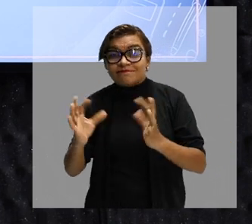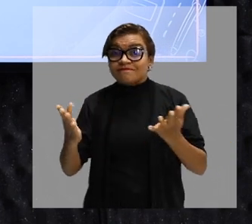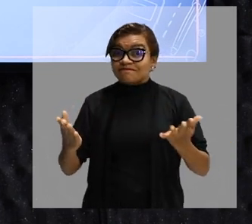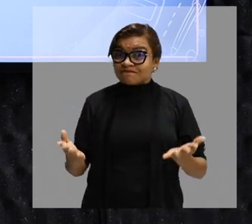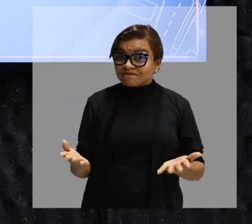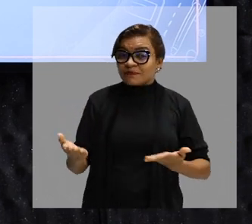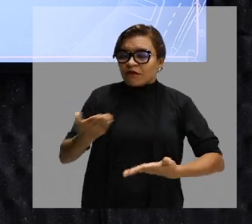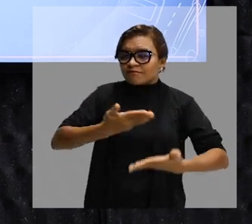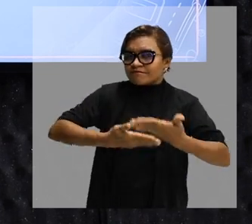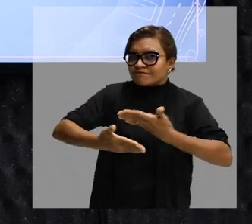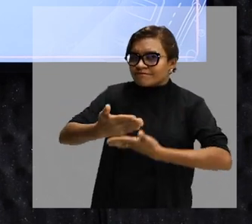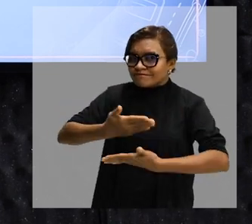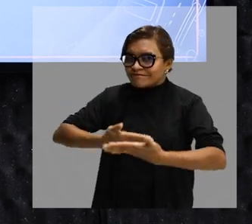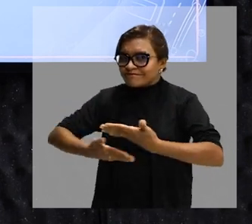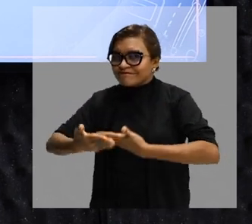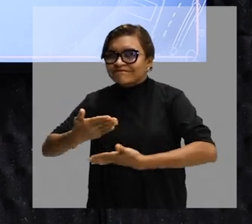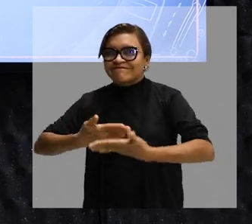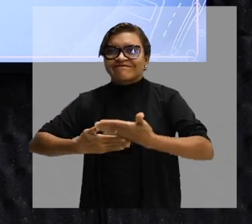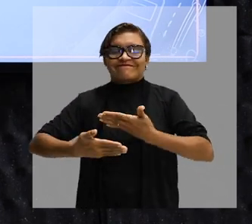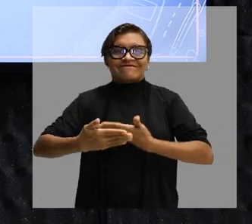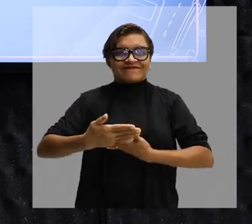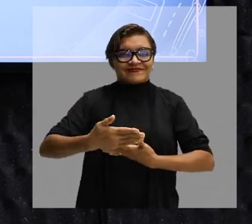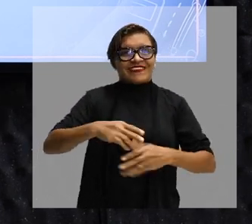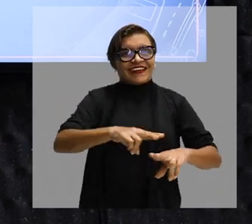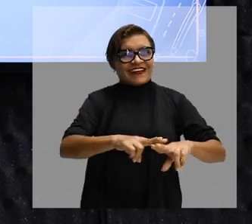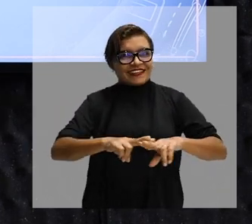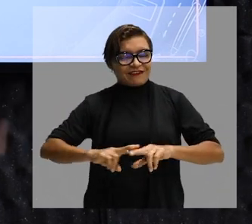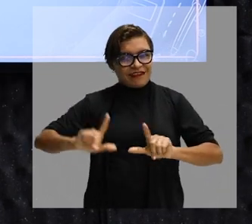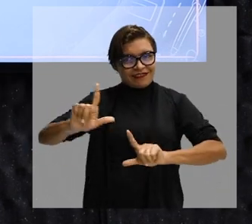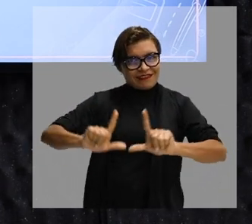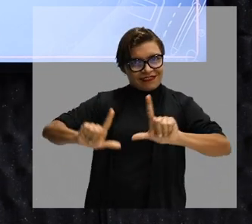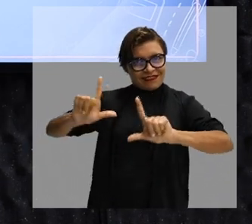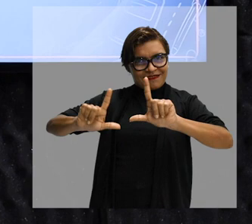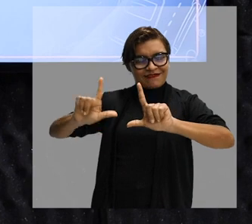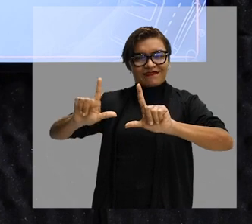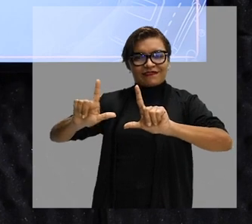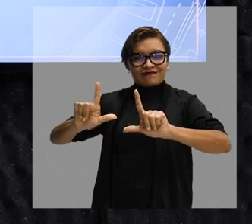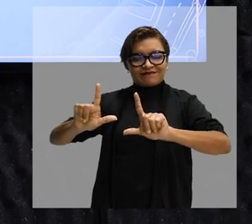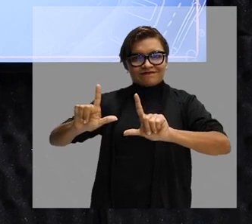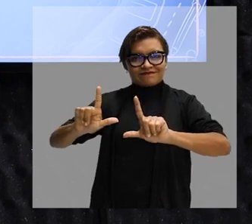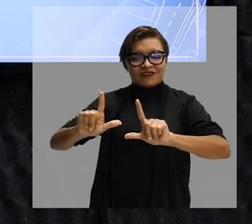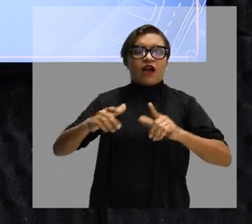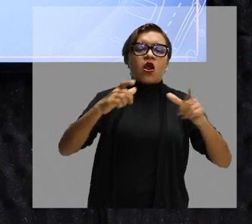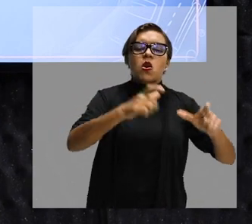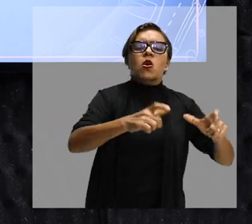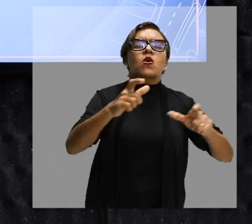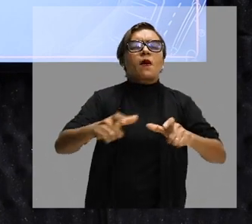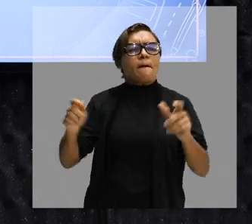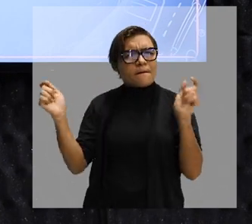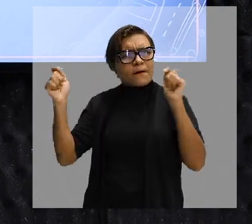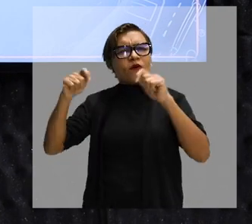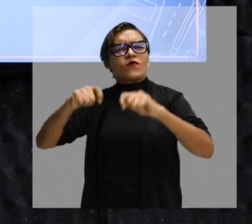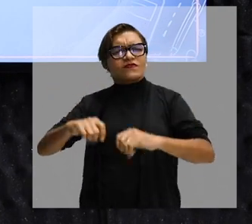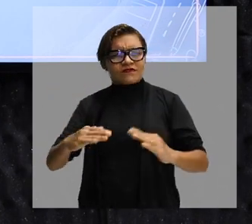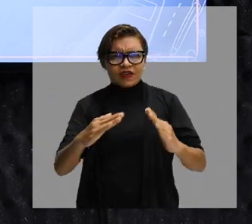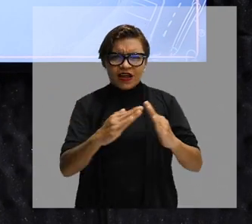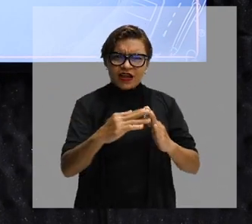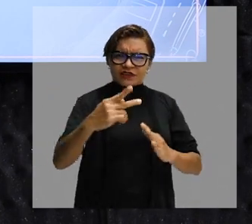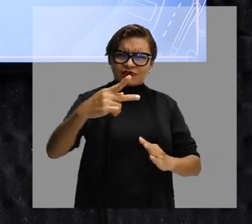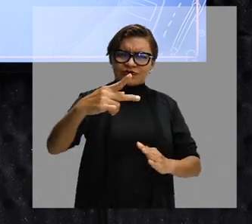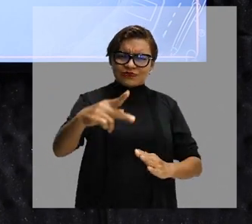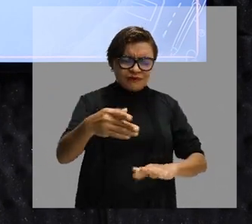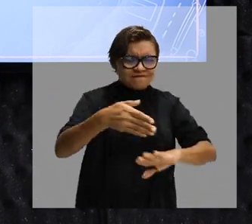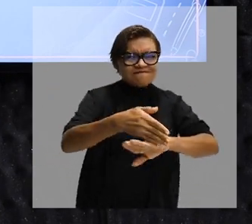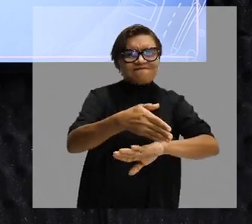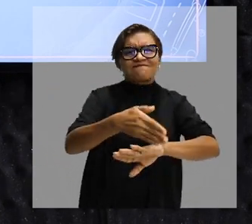esta interatividade através das redes sociais, da TV, de todos os lugares possíveis que nós podemos chegar aos lares de vocês, causa um pouquinho mais